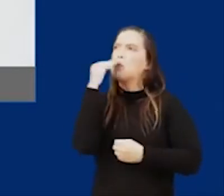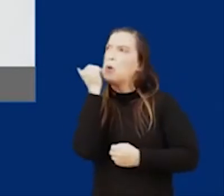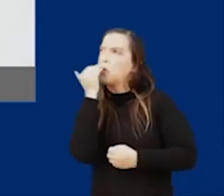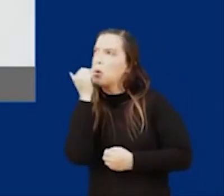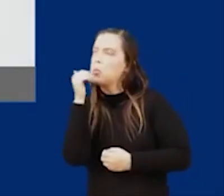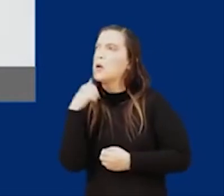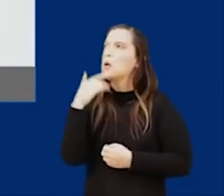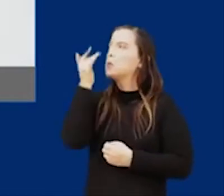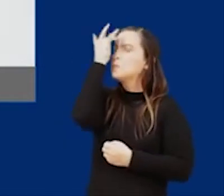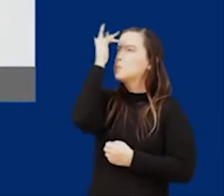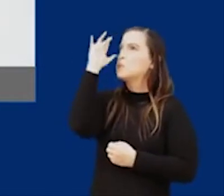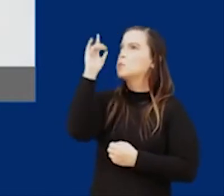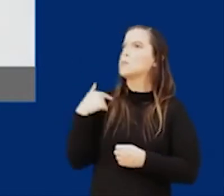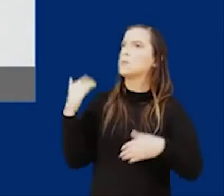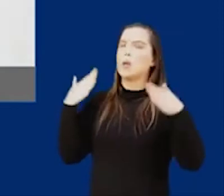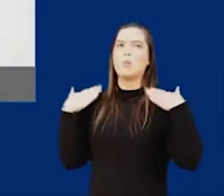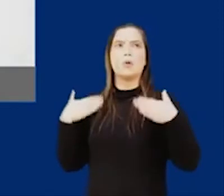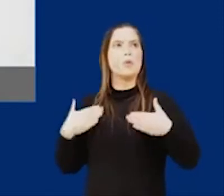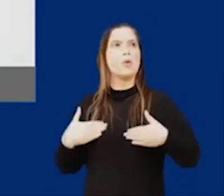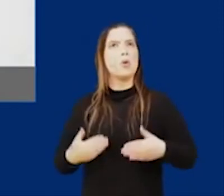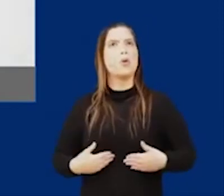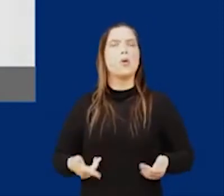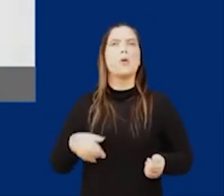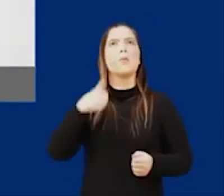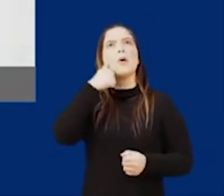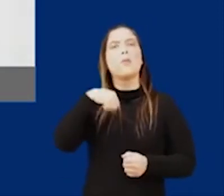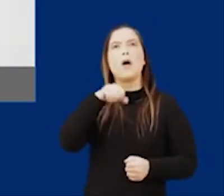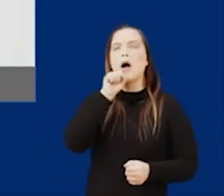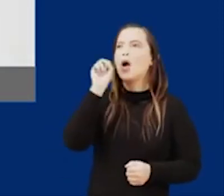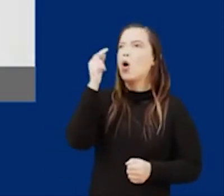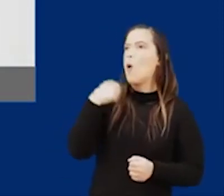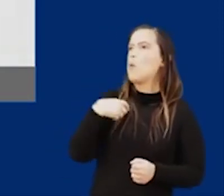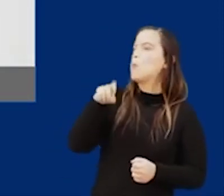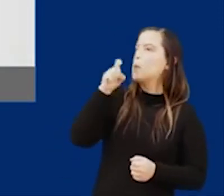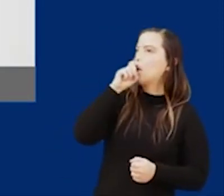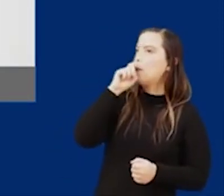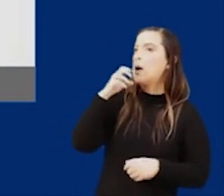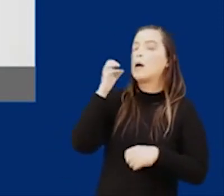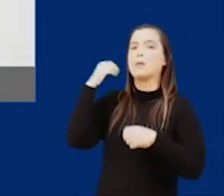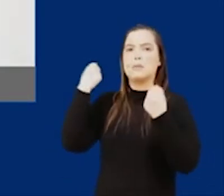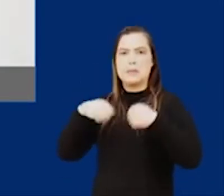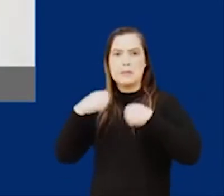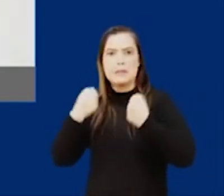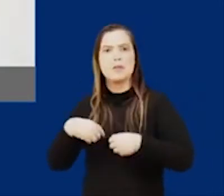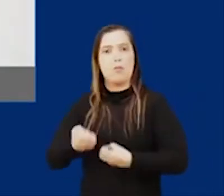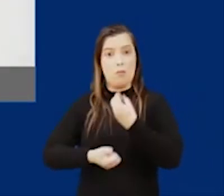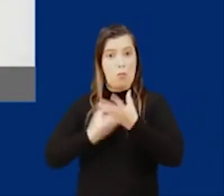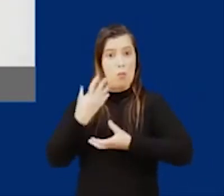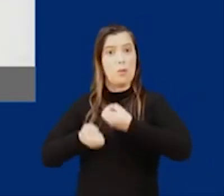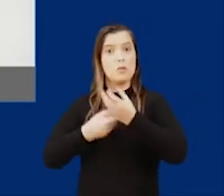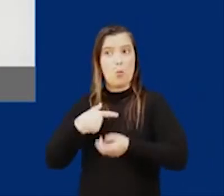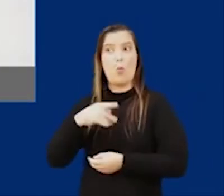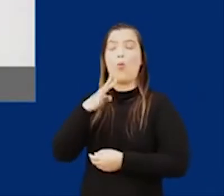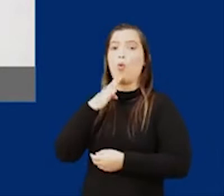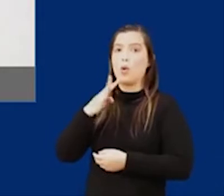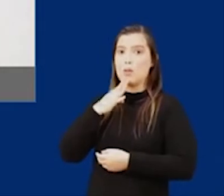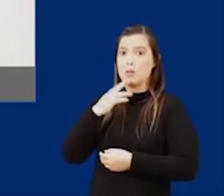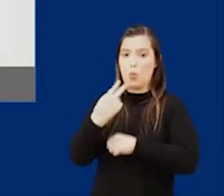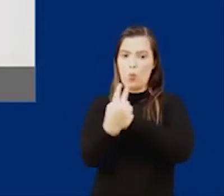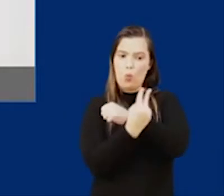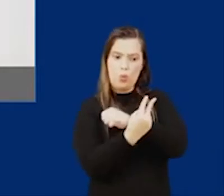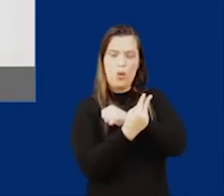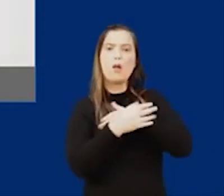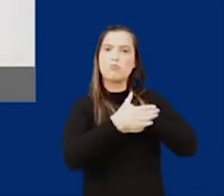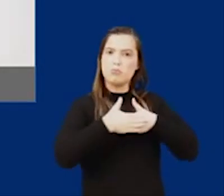né? Qual é a fisiologia desse corpo e o direito, né, ao acesso à informação. E cuidado e acolhimento,